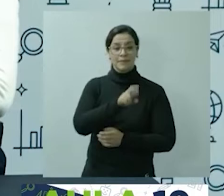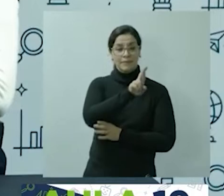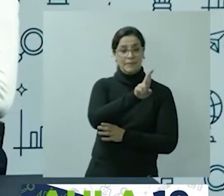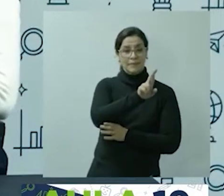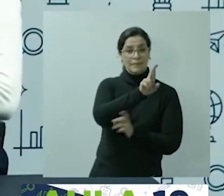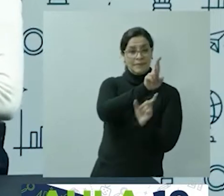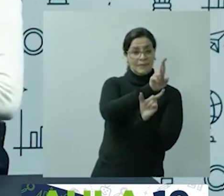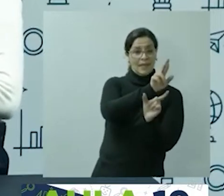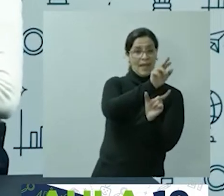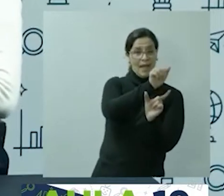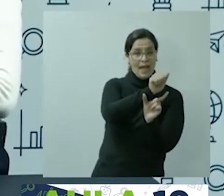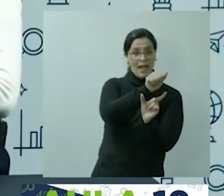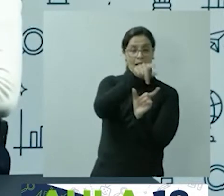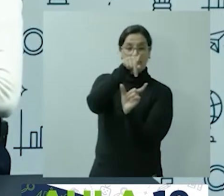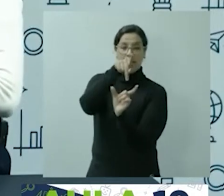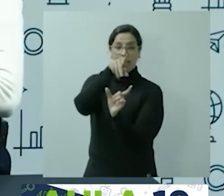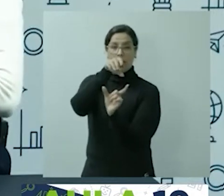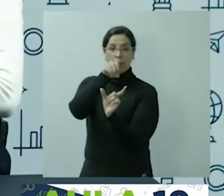Ra-po-za.